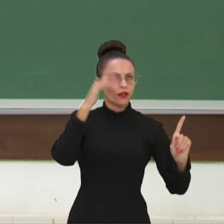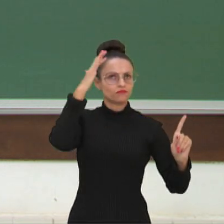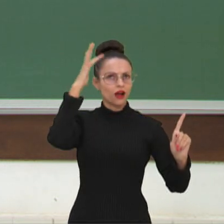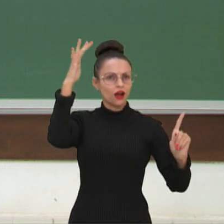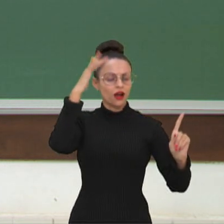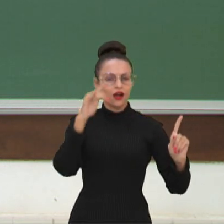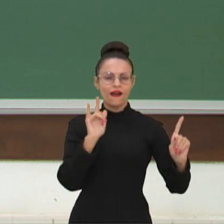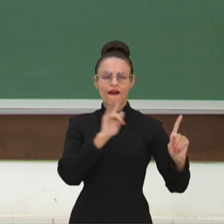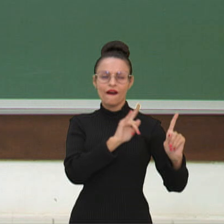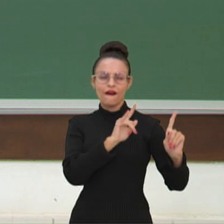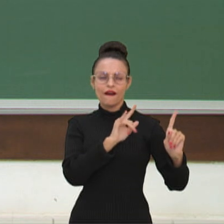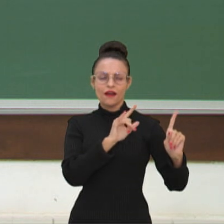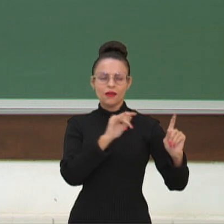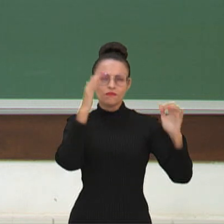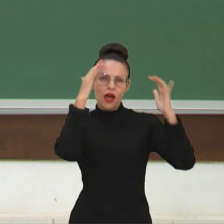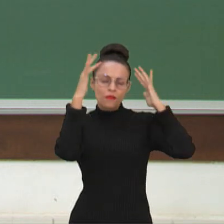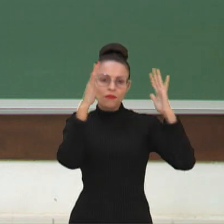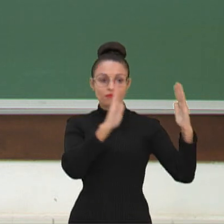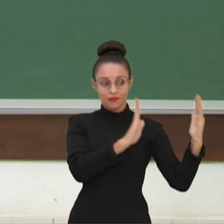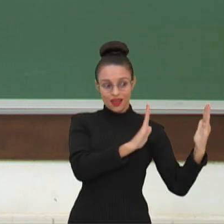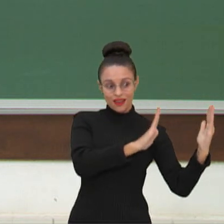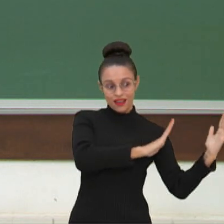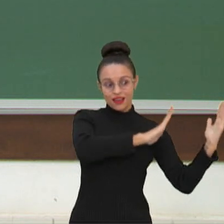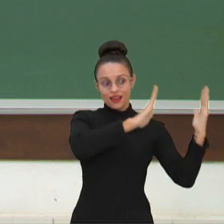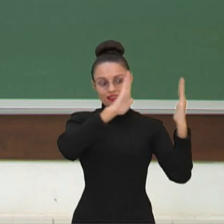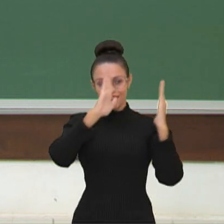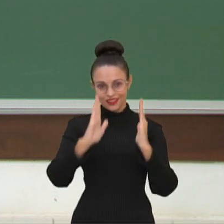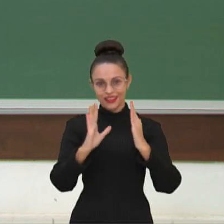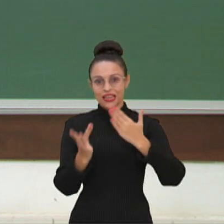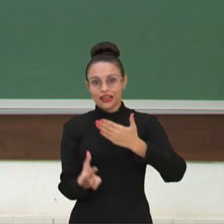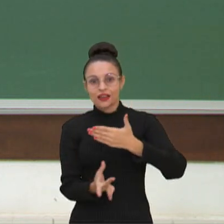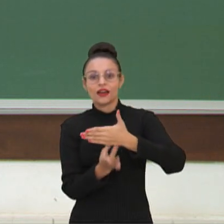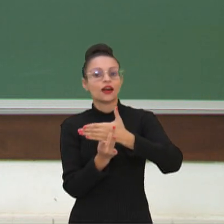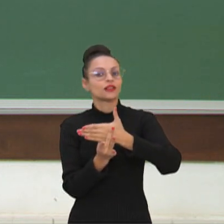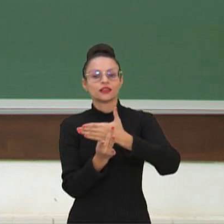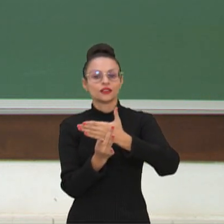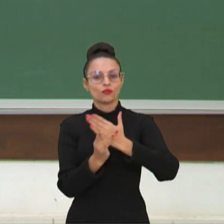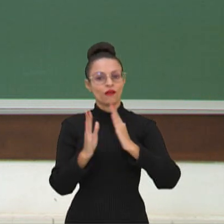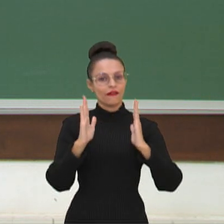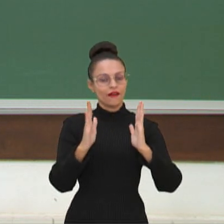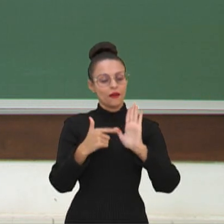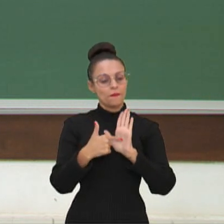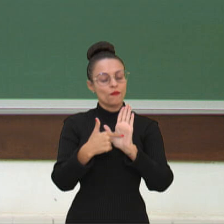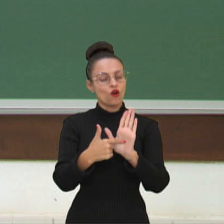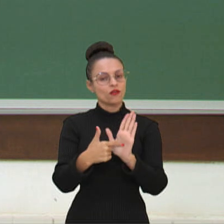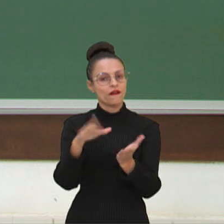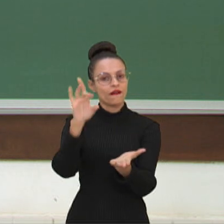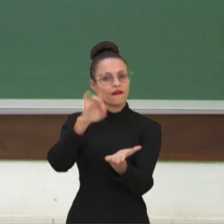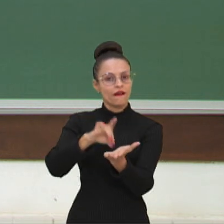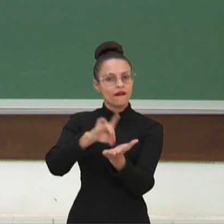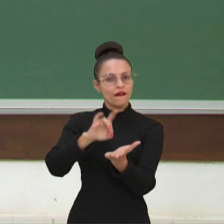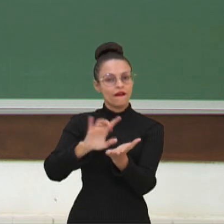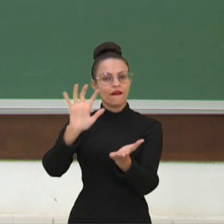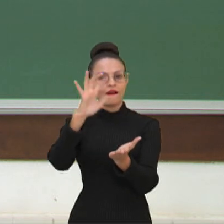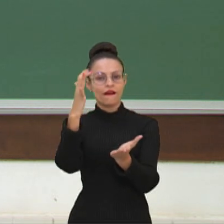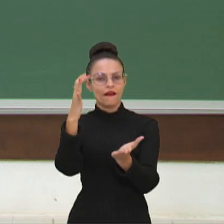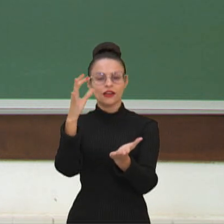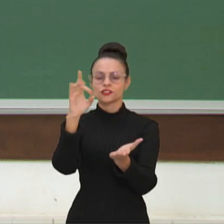romantismo descrever a realidade nua e crua como ela era? Né? Vamos pensar. Letra